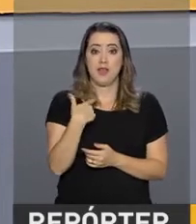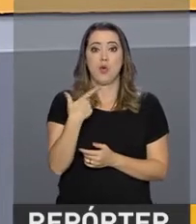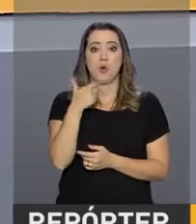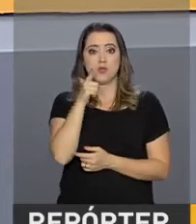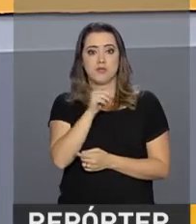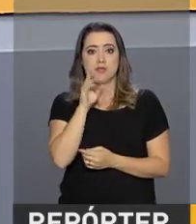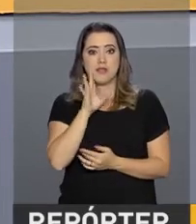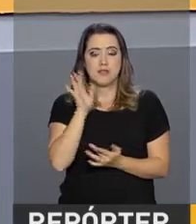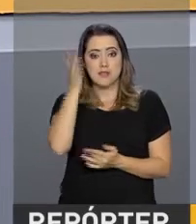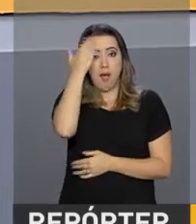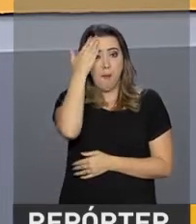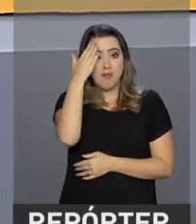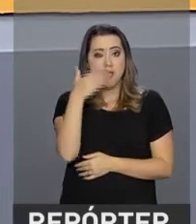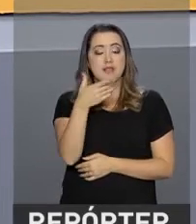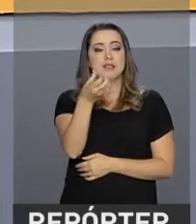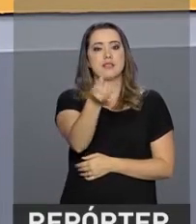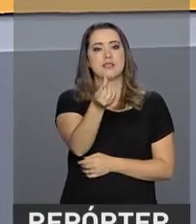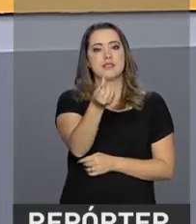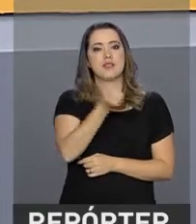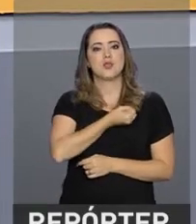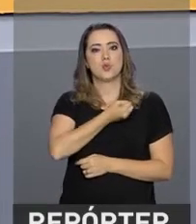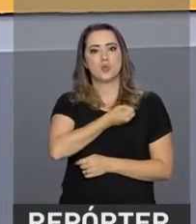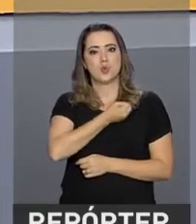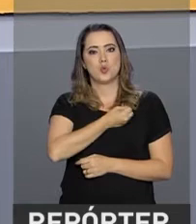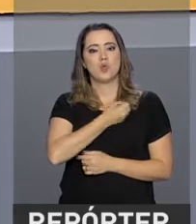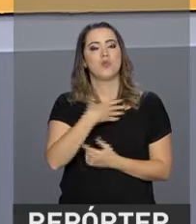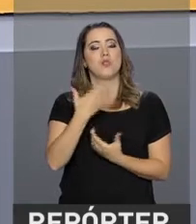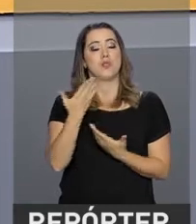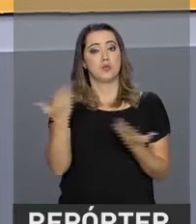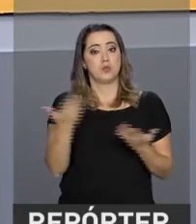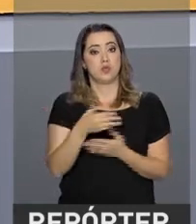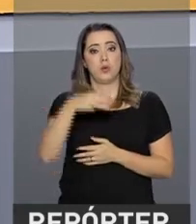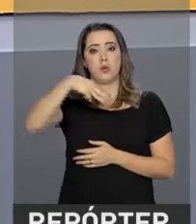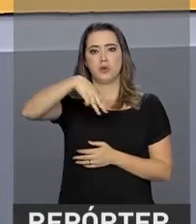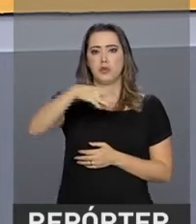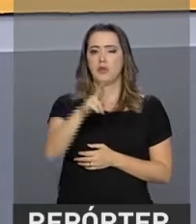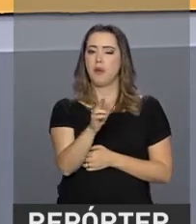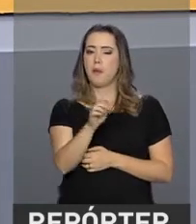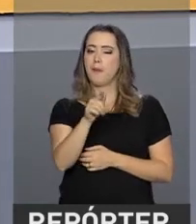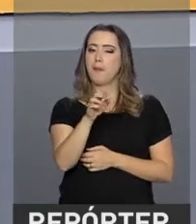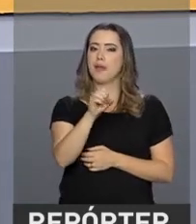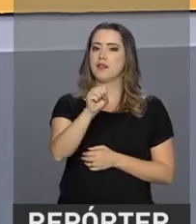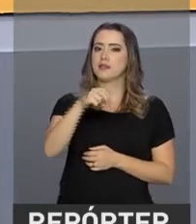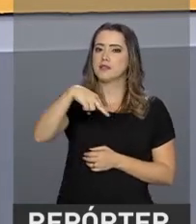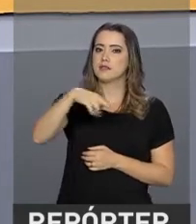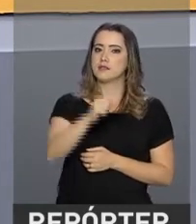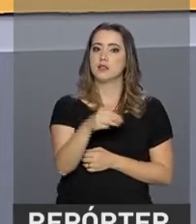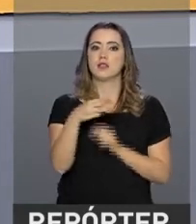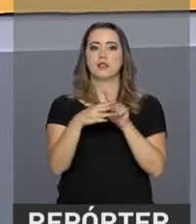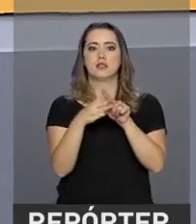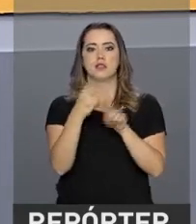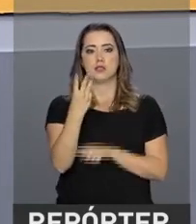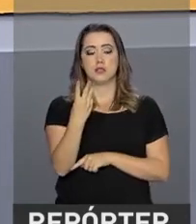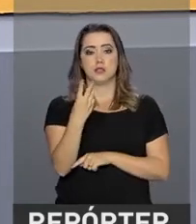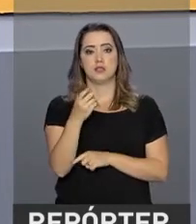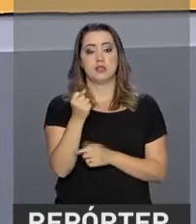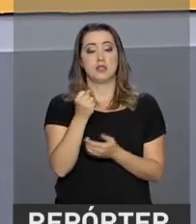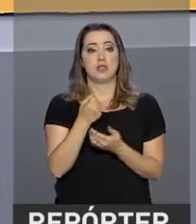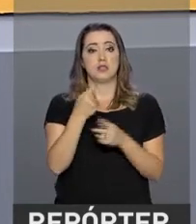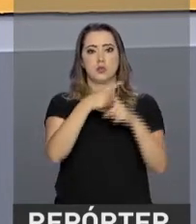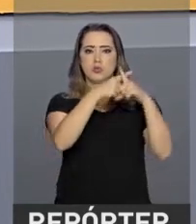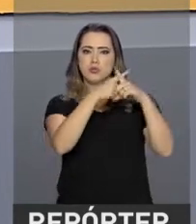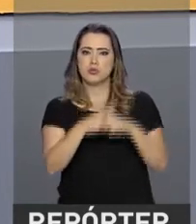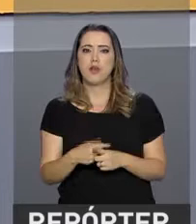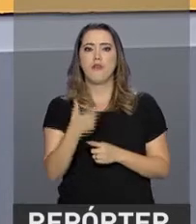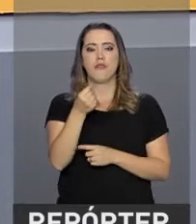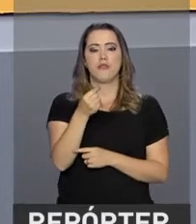do concurso 2038 da Mega Sena. Nesta semana, a modalidade vai realizar 3 sorteios. Um ocorreu agora há pouco,